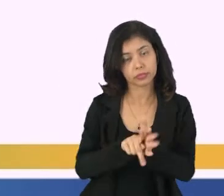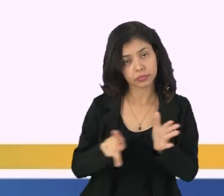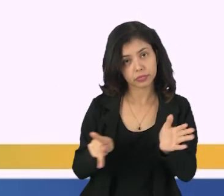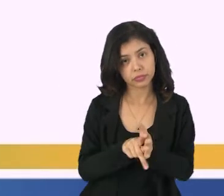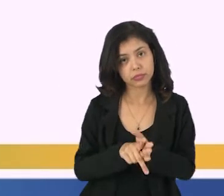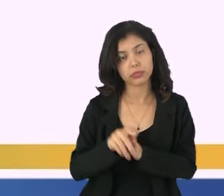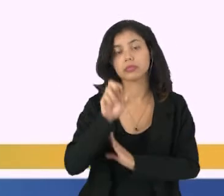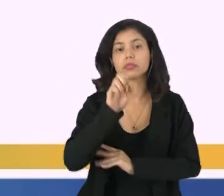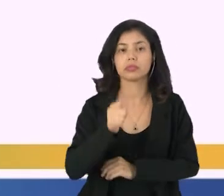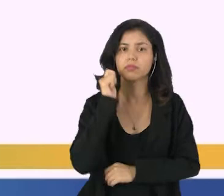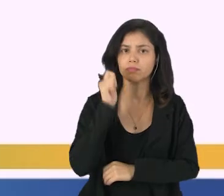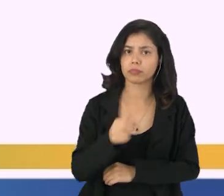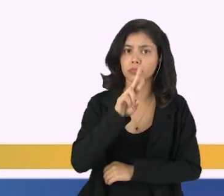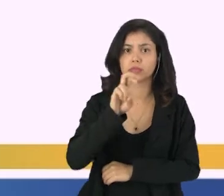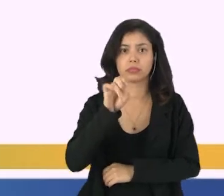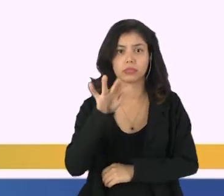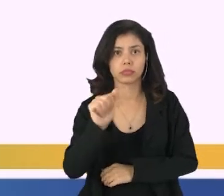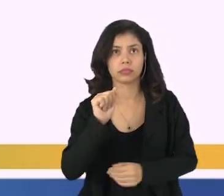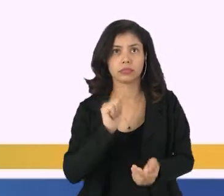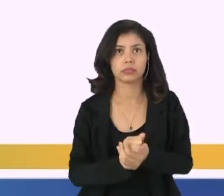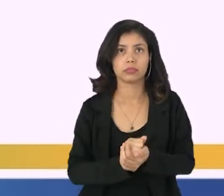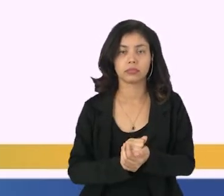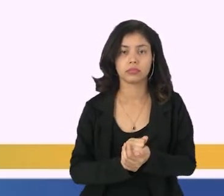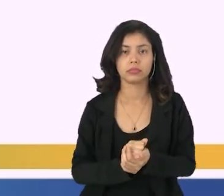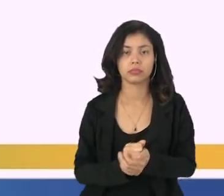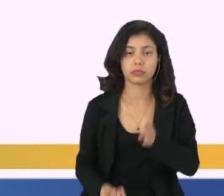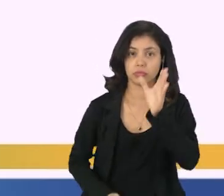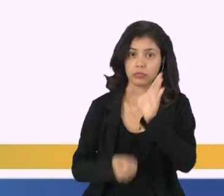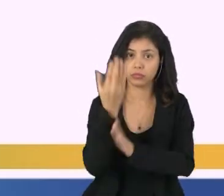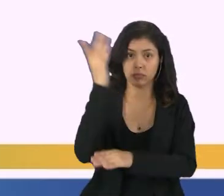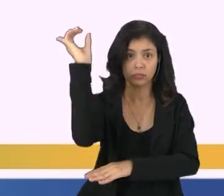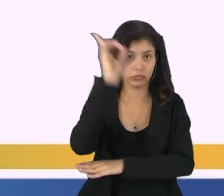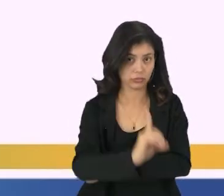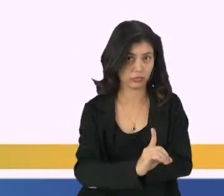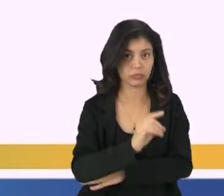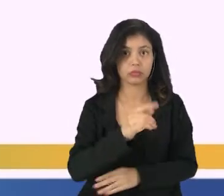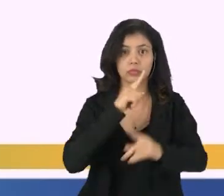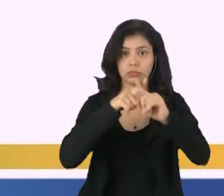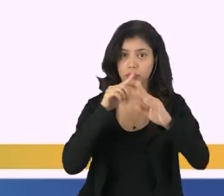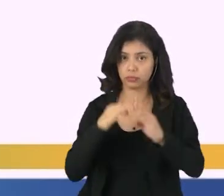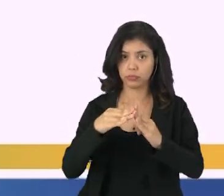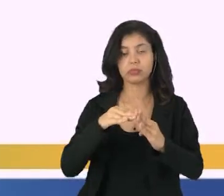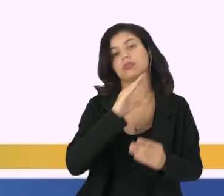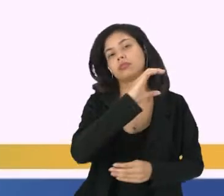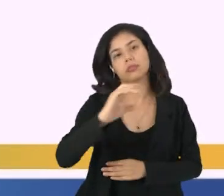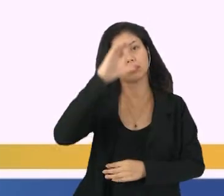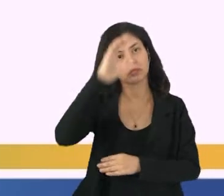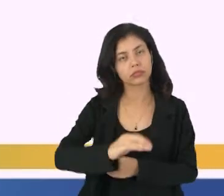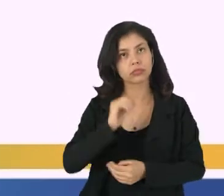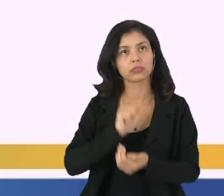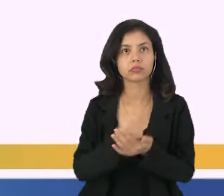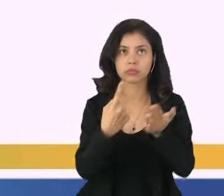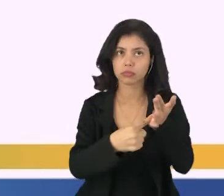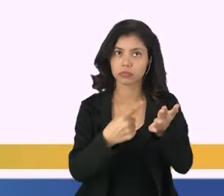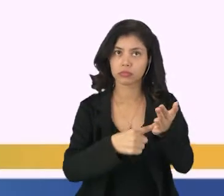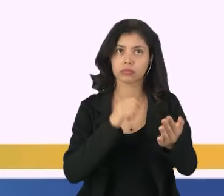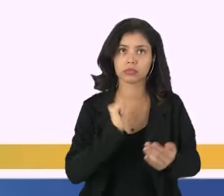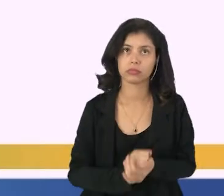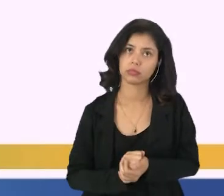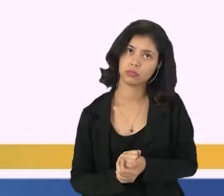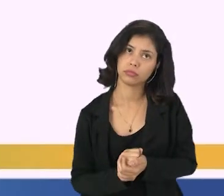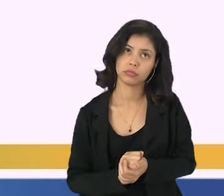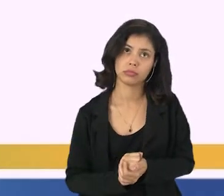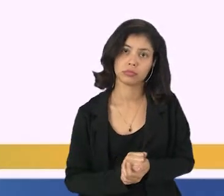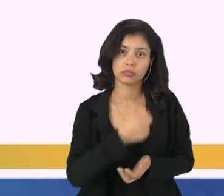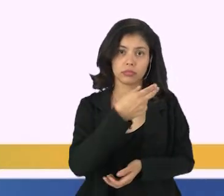regime do padroado, tá, pessoal? E aí, o que seria esse regime do padroado, né? Um acordo entre